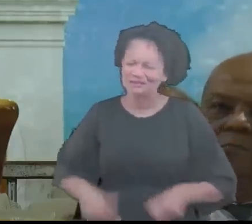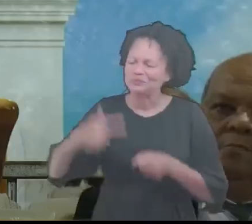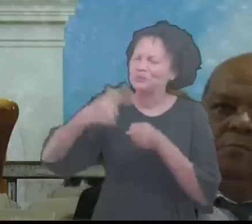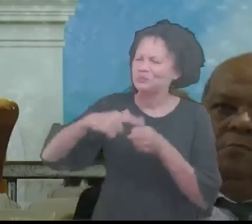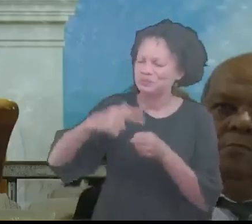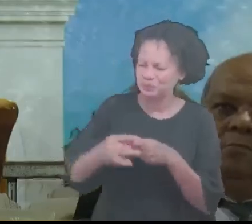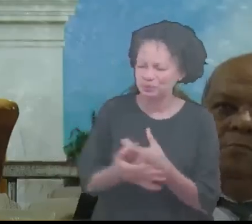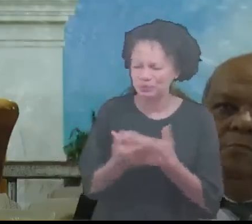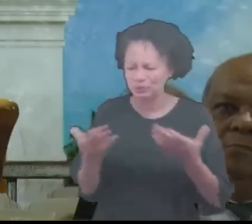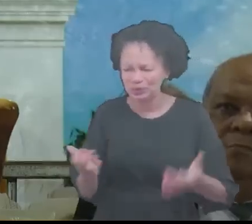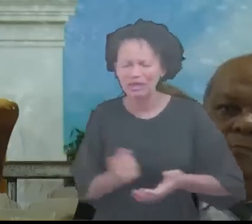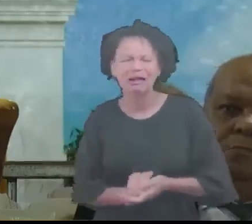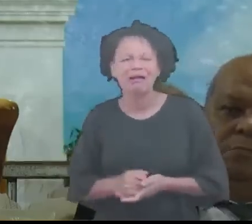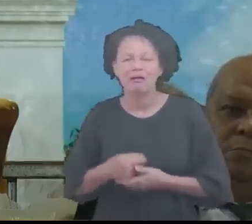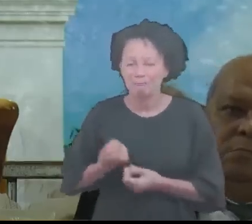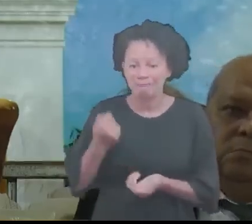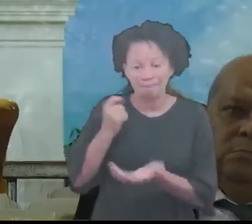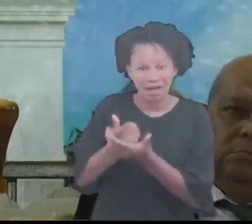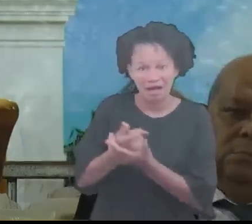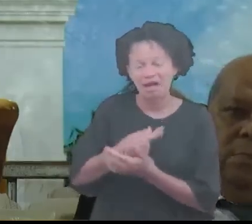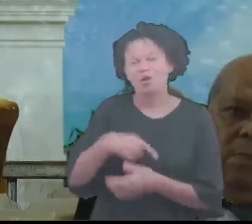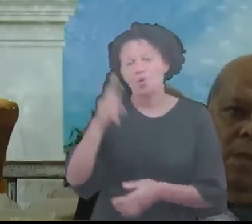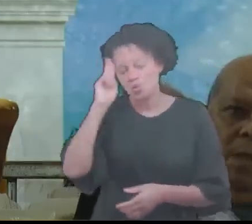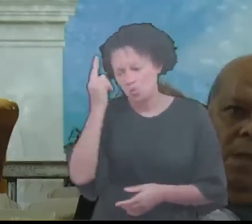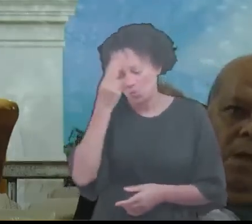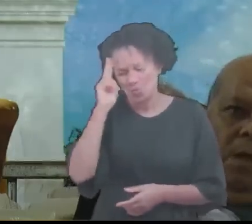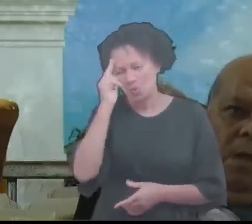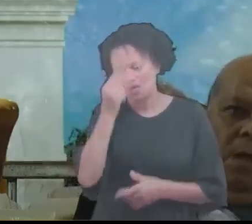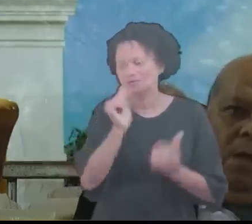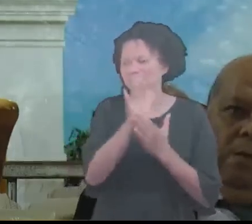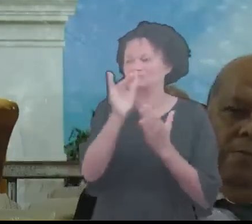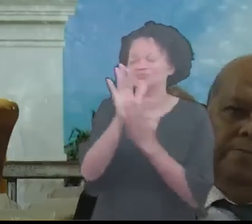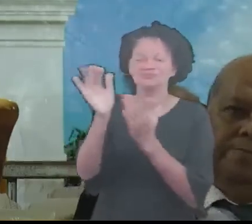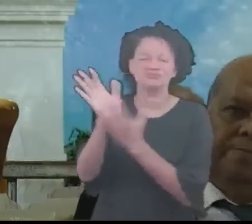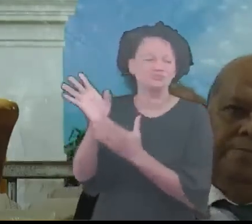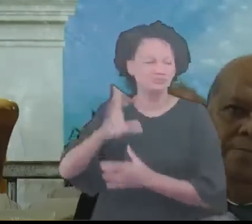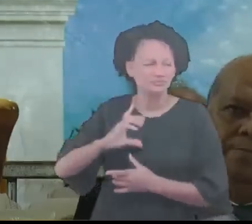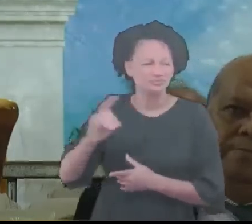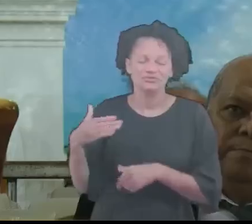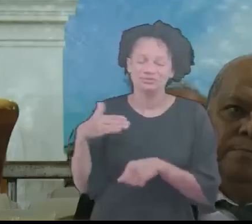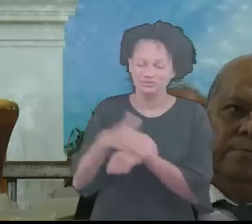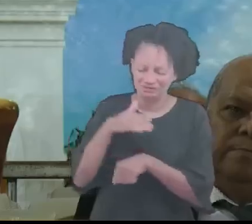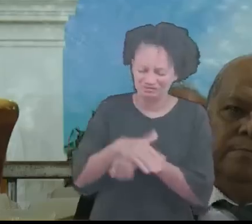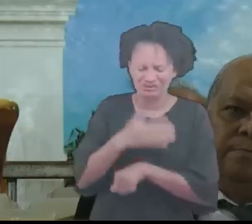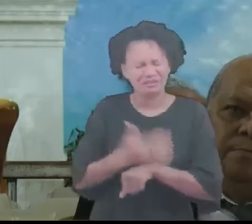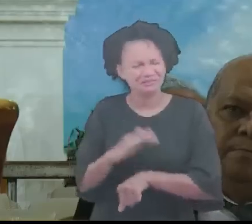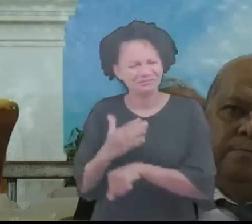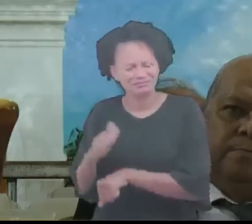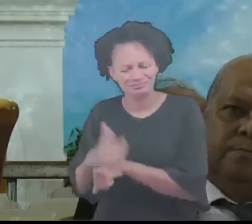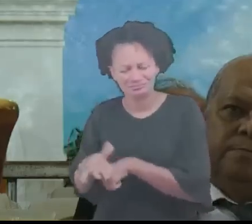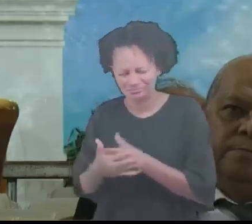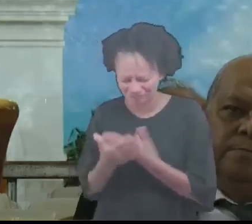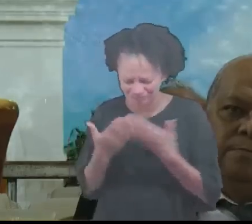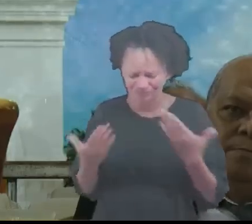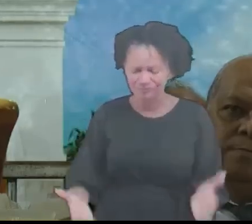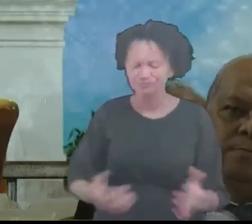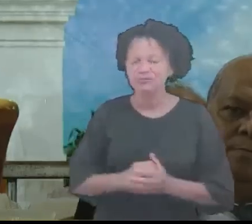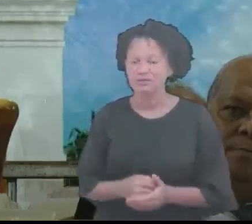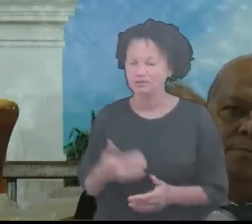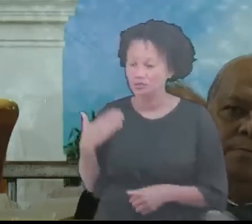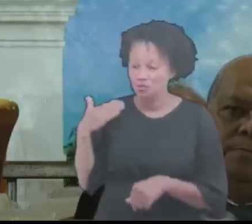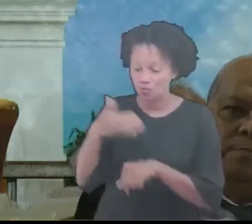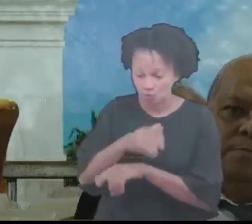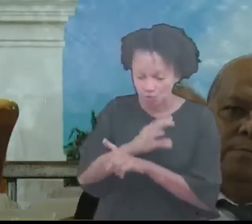vem gastando a passagem, o Uber, louvado seja Deus, e eles vêm ensaiar, e eles ensaiam, e quando é